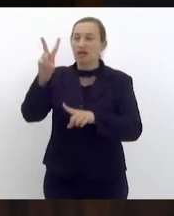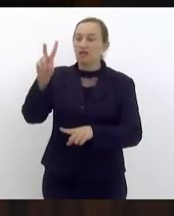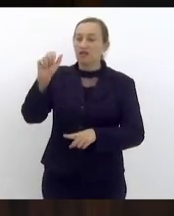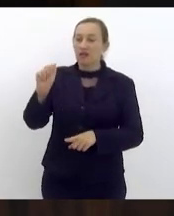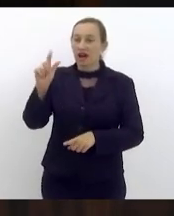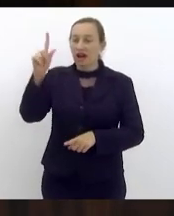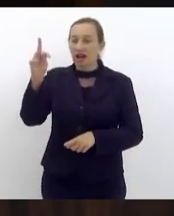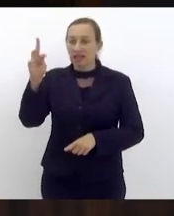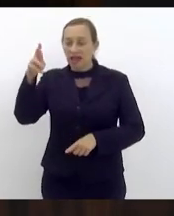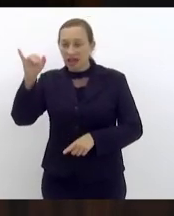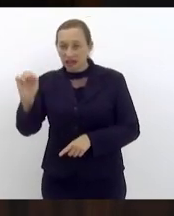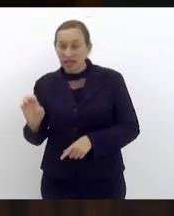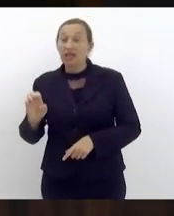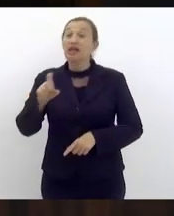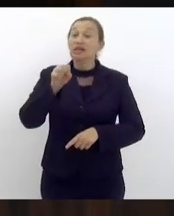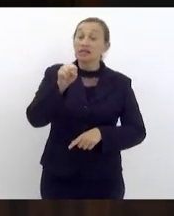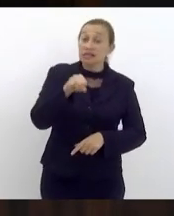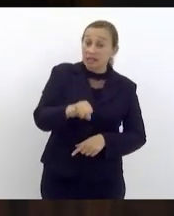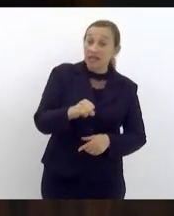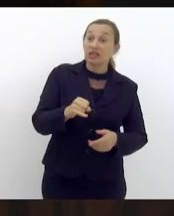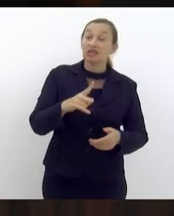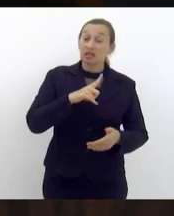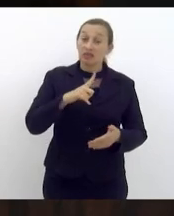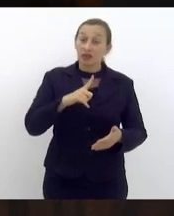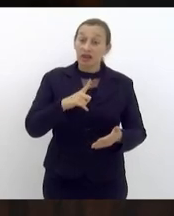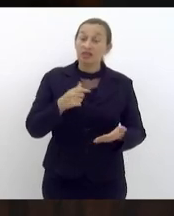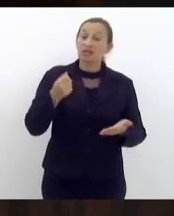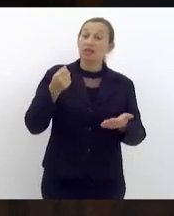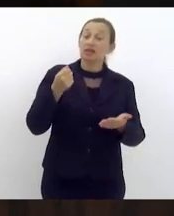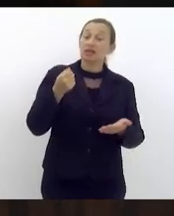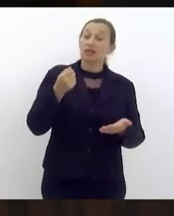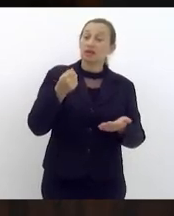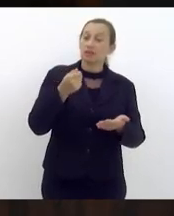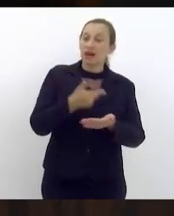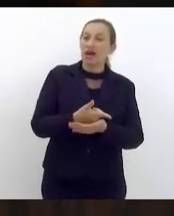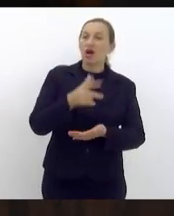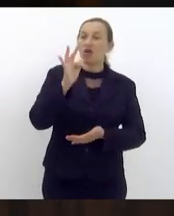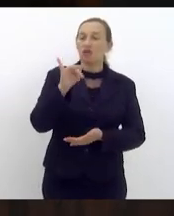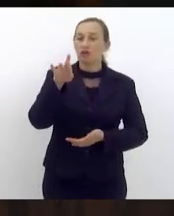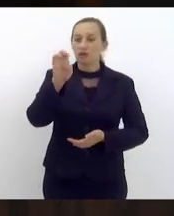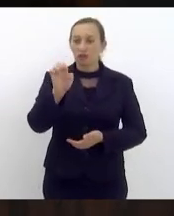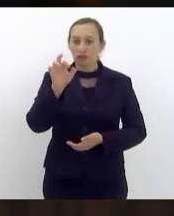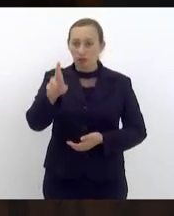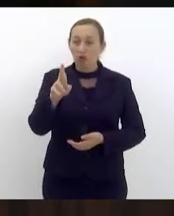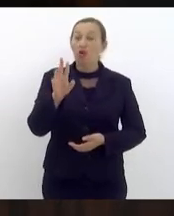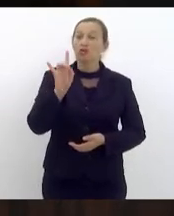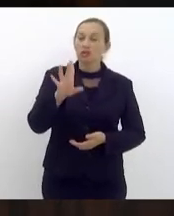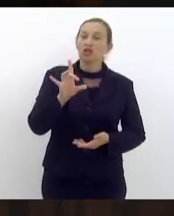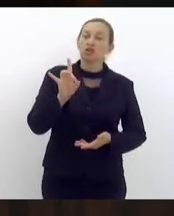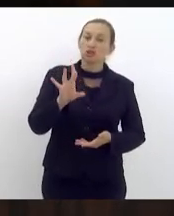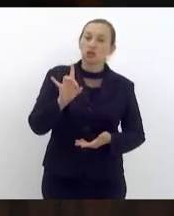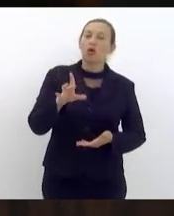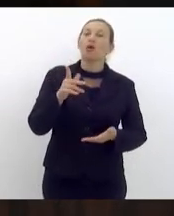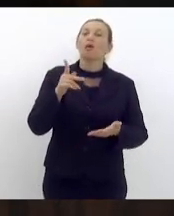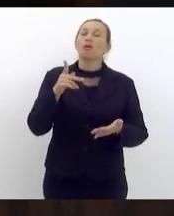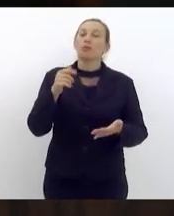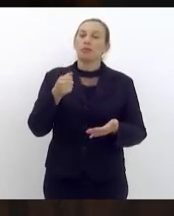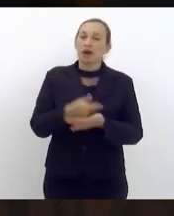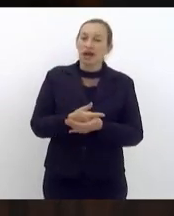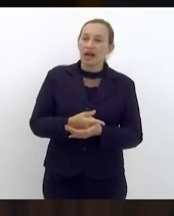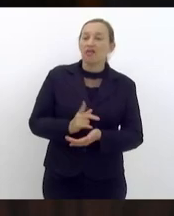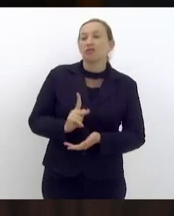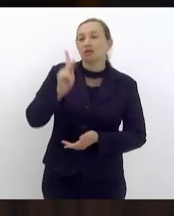você pagava proporcional então assim esse daí é uma discussão Ampla nós começamos de discutir